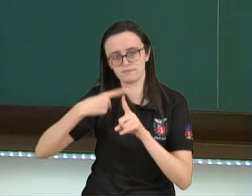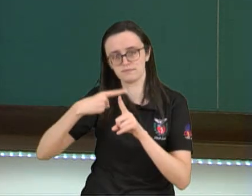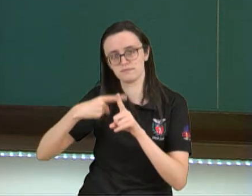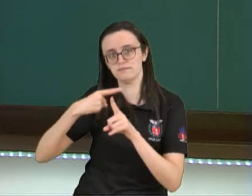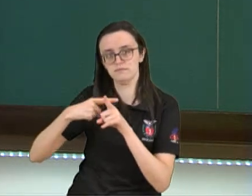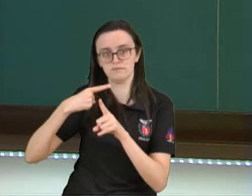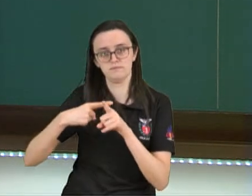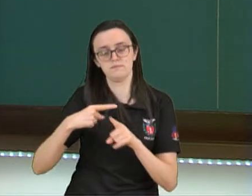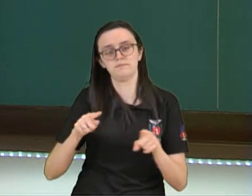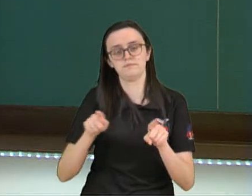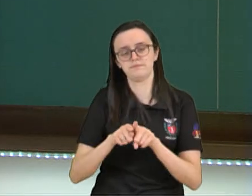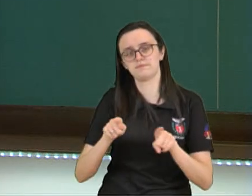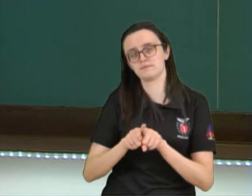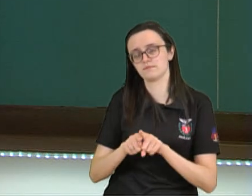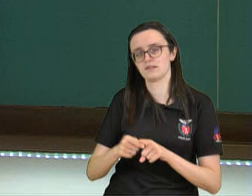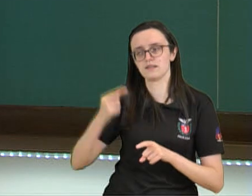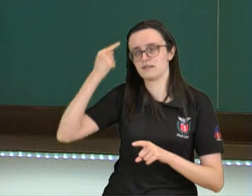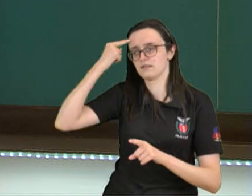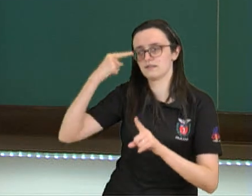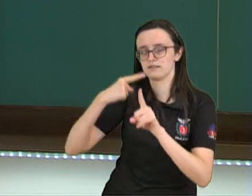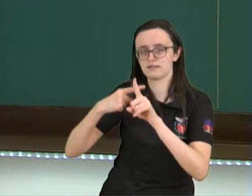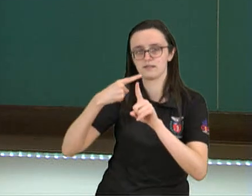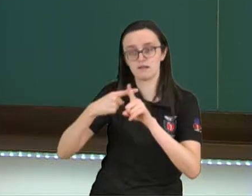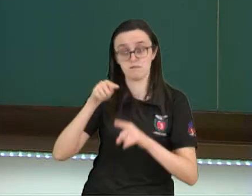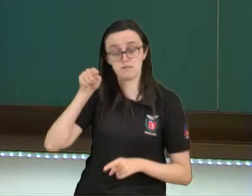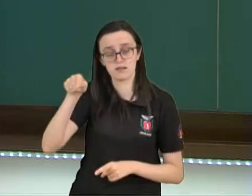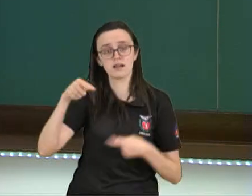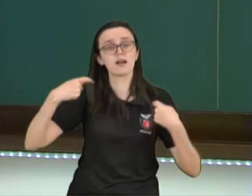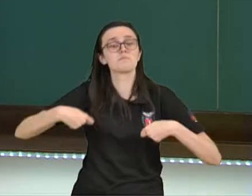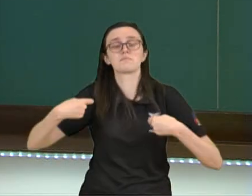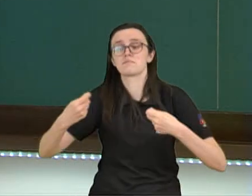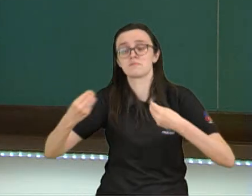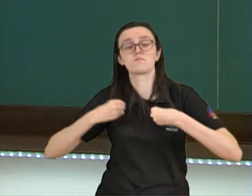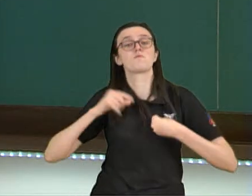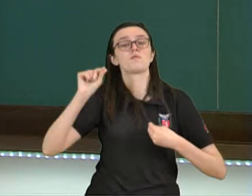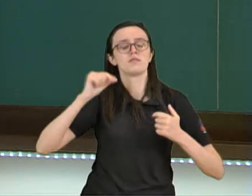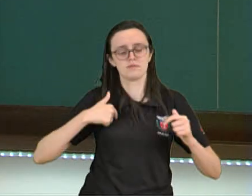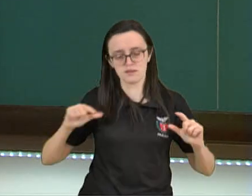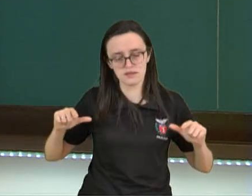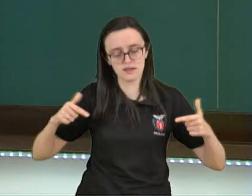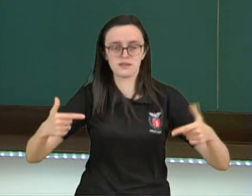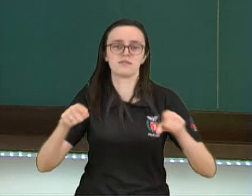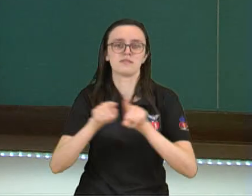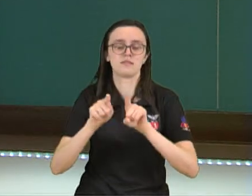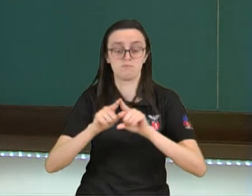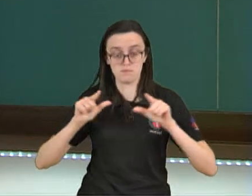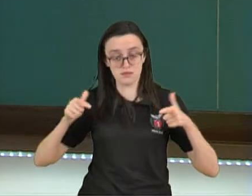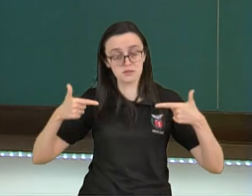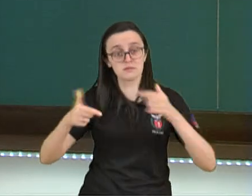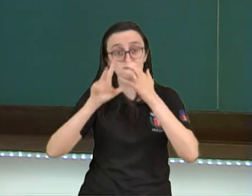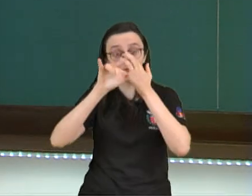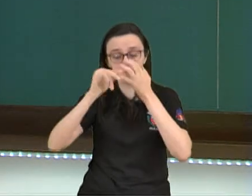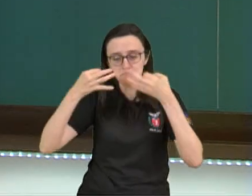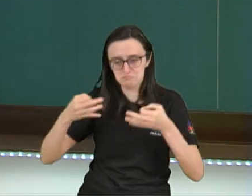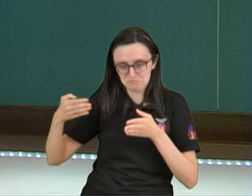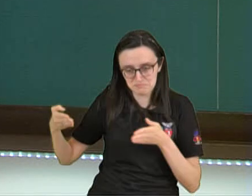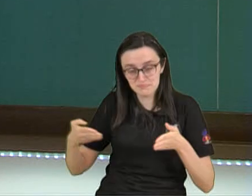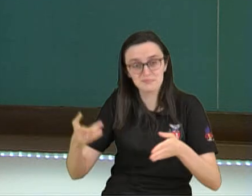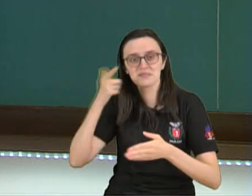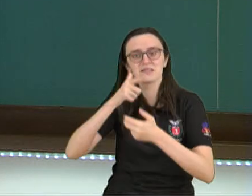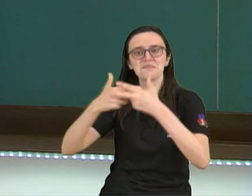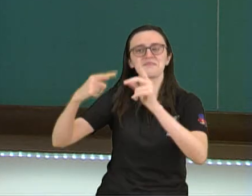ok? E do pensamento positivo, isso precisa gerar uma ação que vai conduzir a